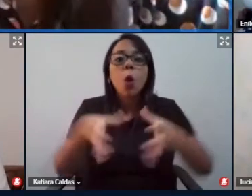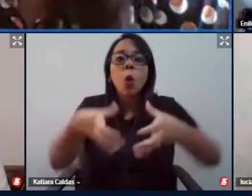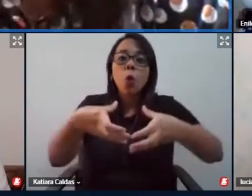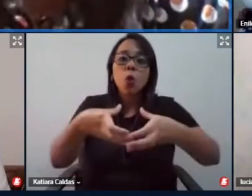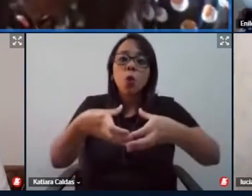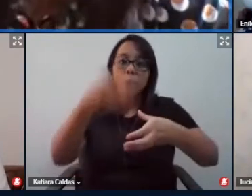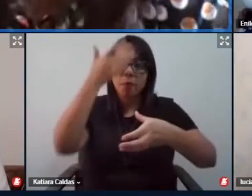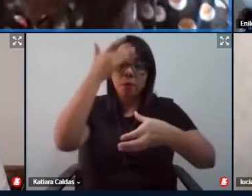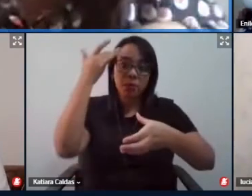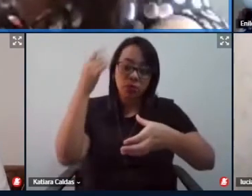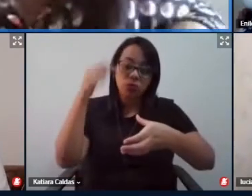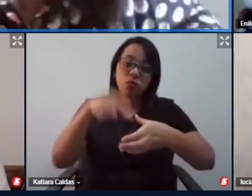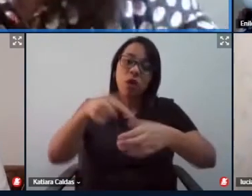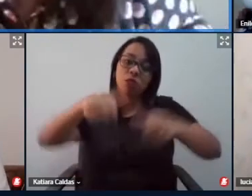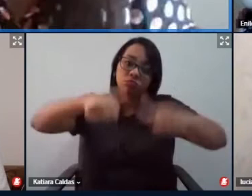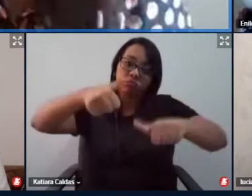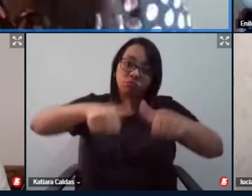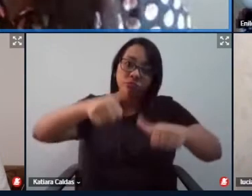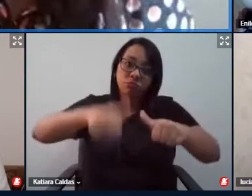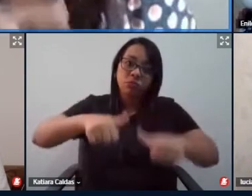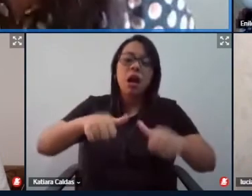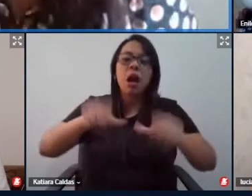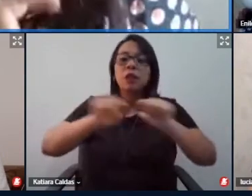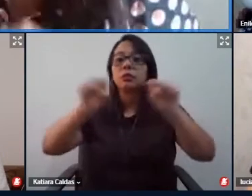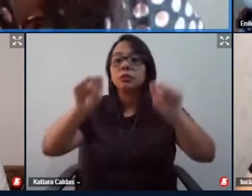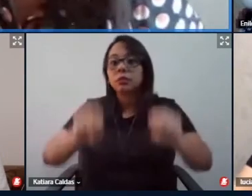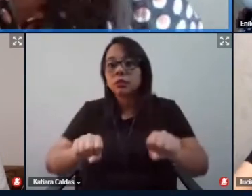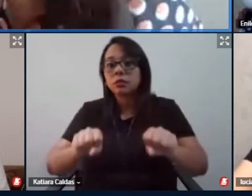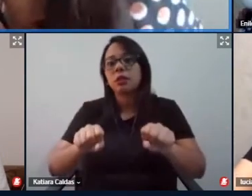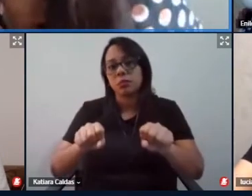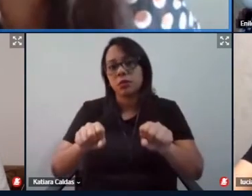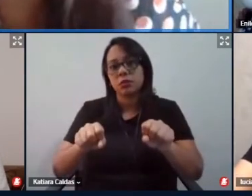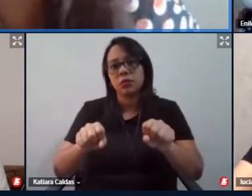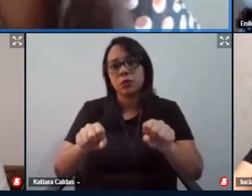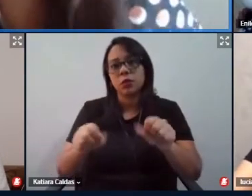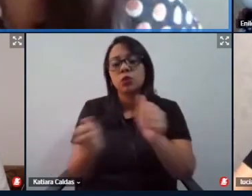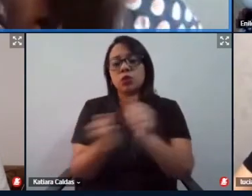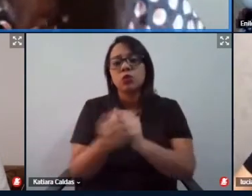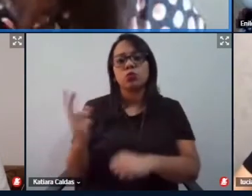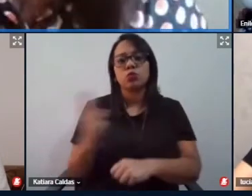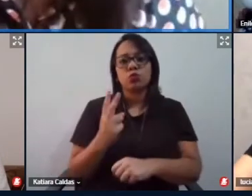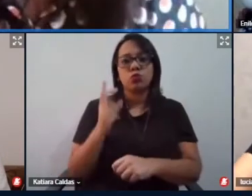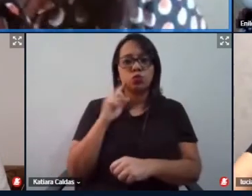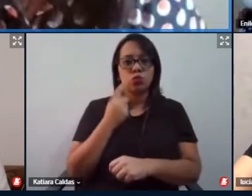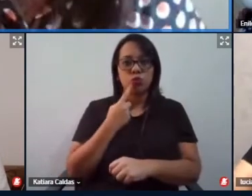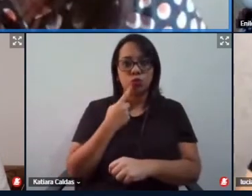né, análise de sistemas com dois surdos, excesso, né?